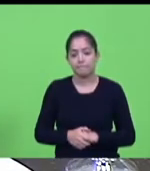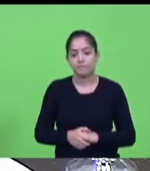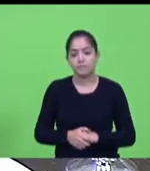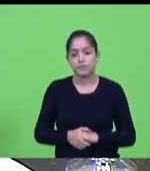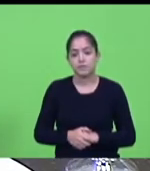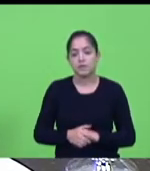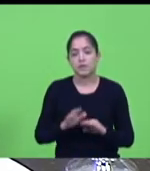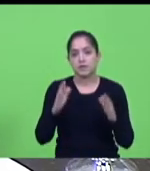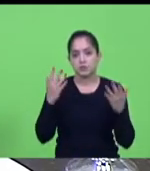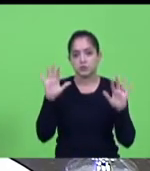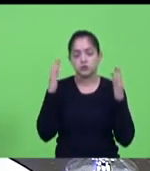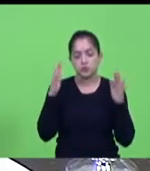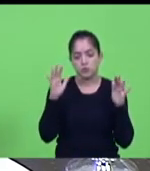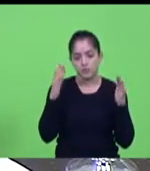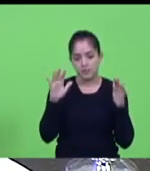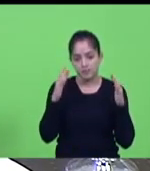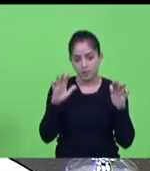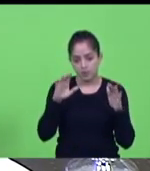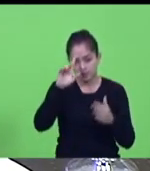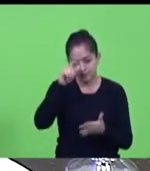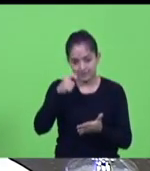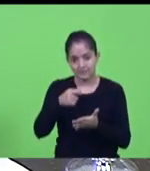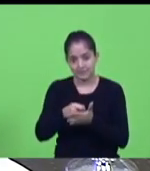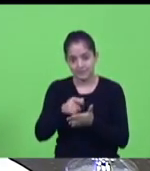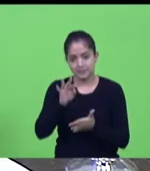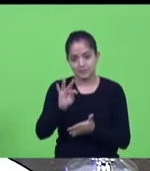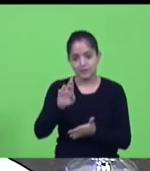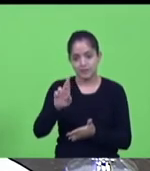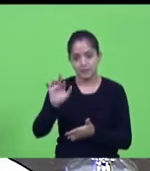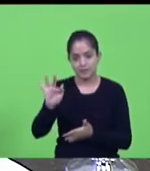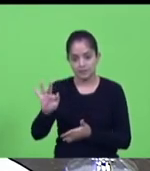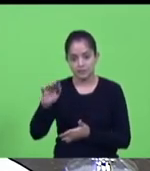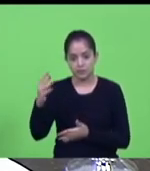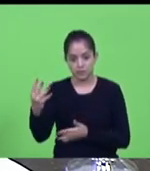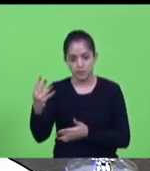comemoramos a decisão do TRF4